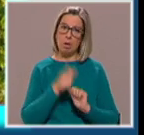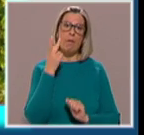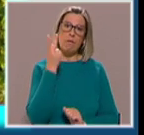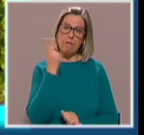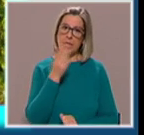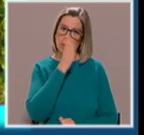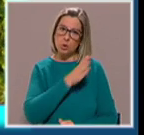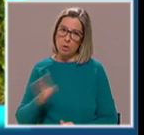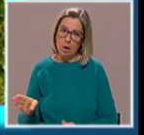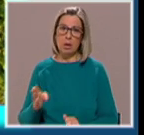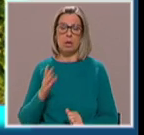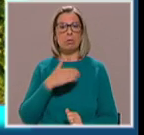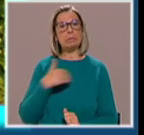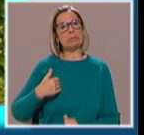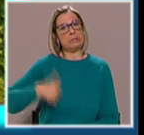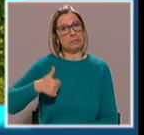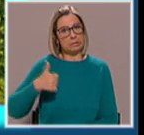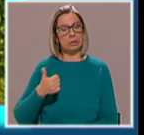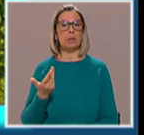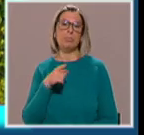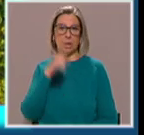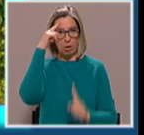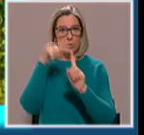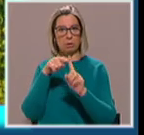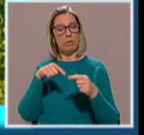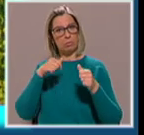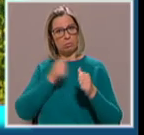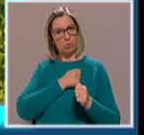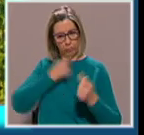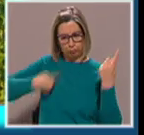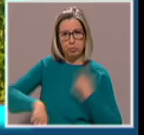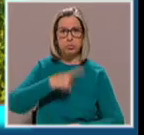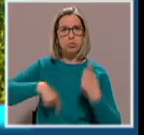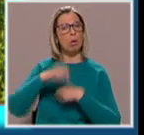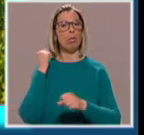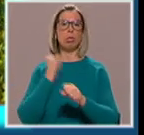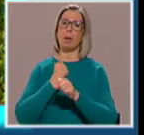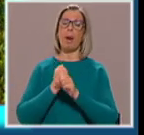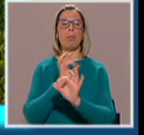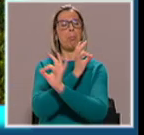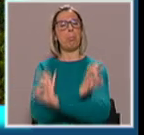saudável para que o sistema cardiovascular funcione na perfeição.